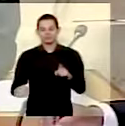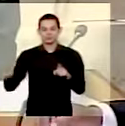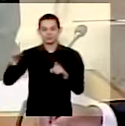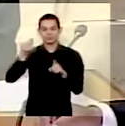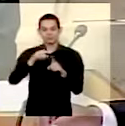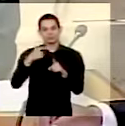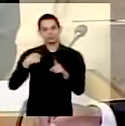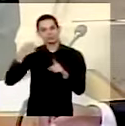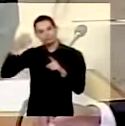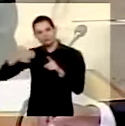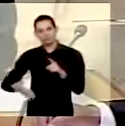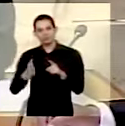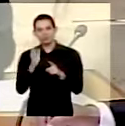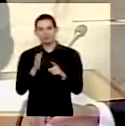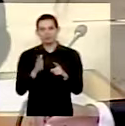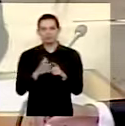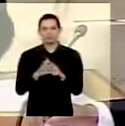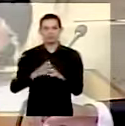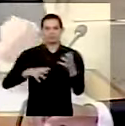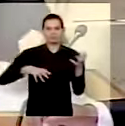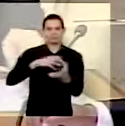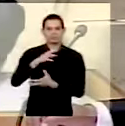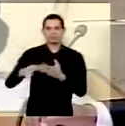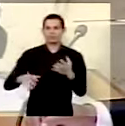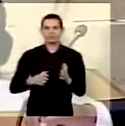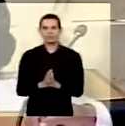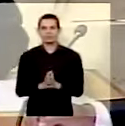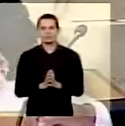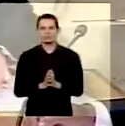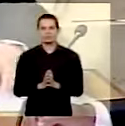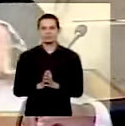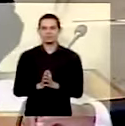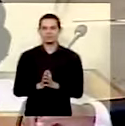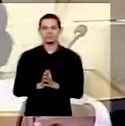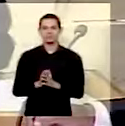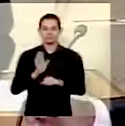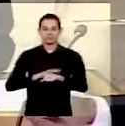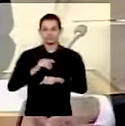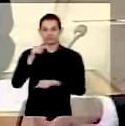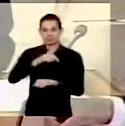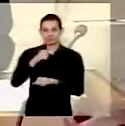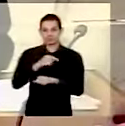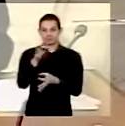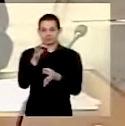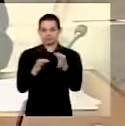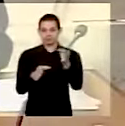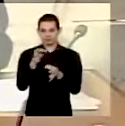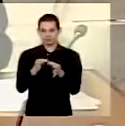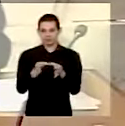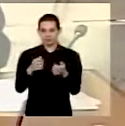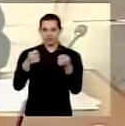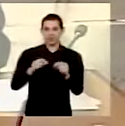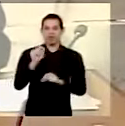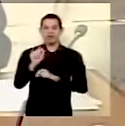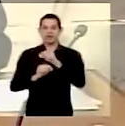me referi, de turbulência e de espantos. Em tempos assim, o Judiciário tem o dever de fazer